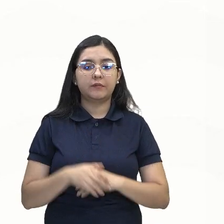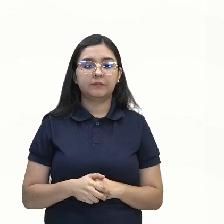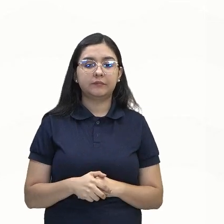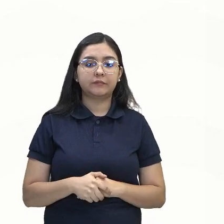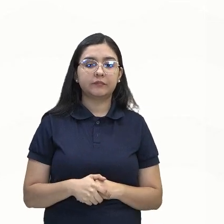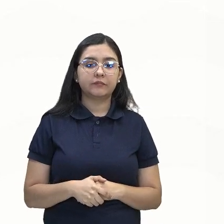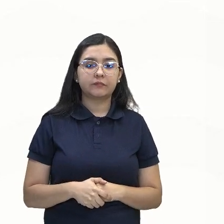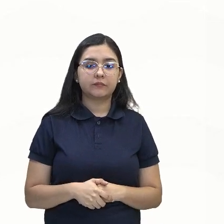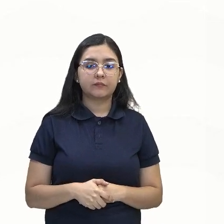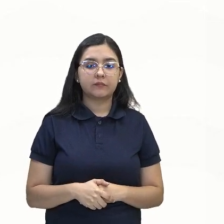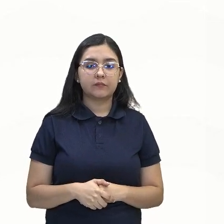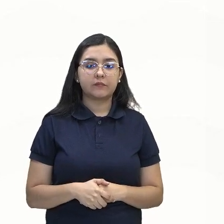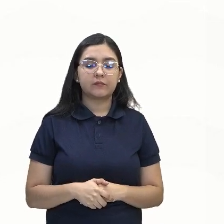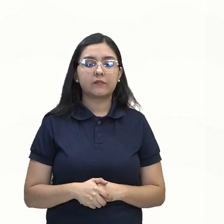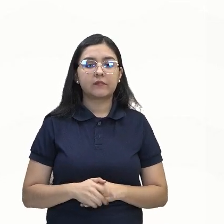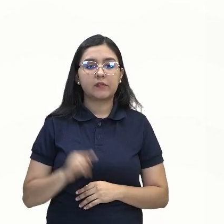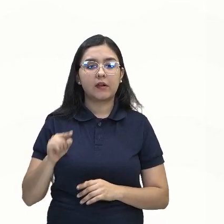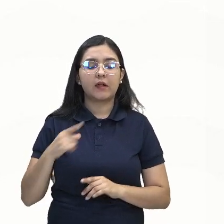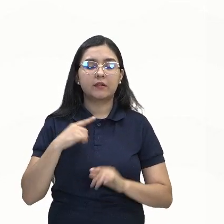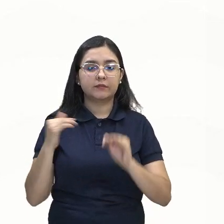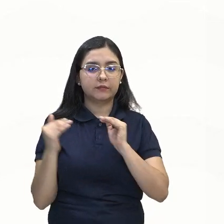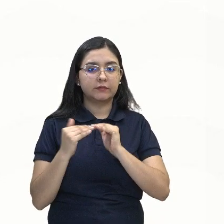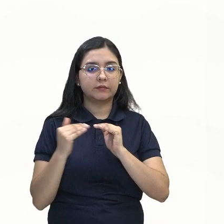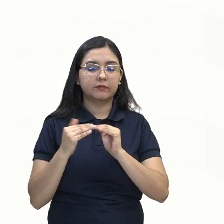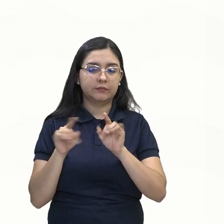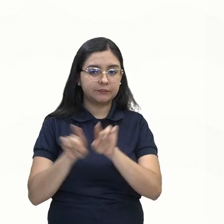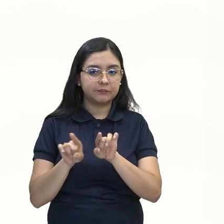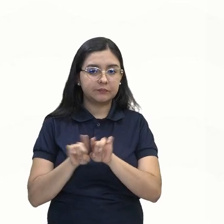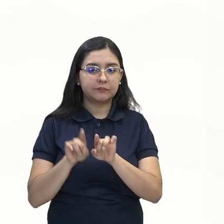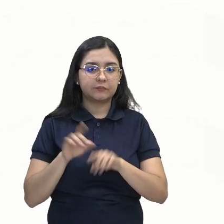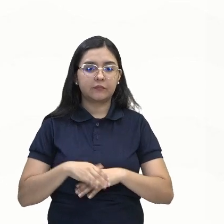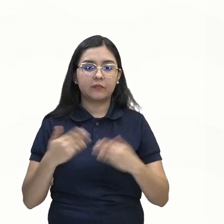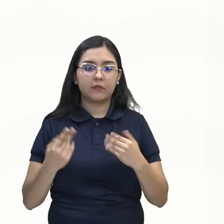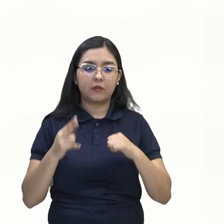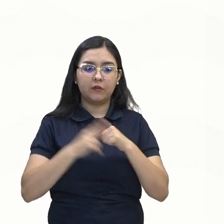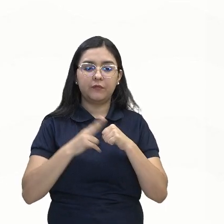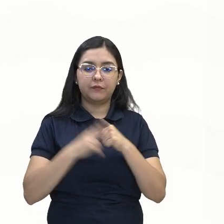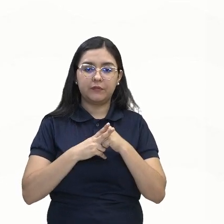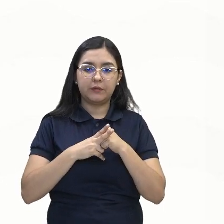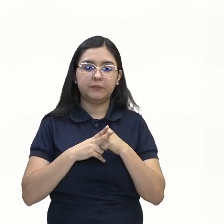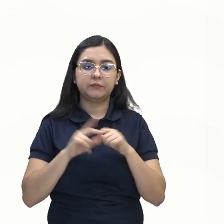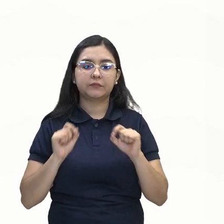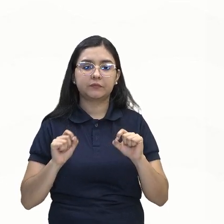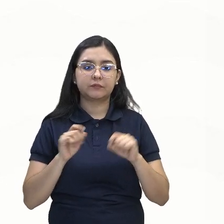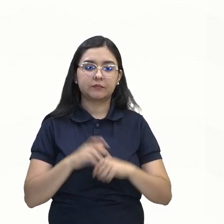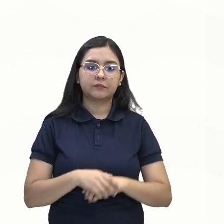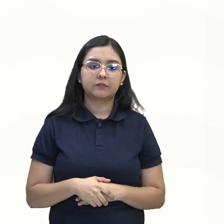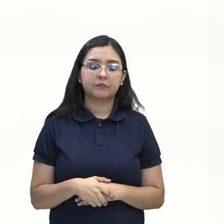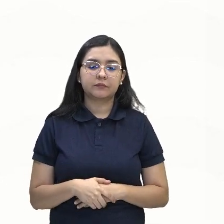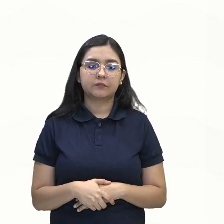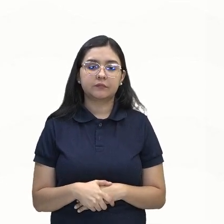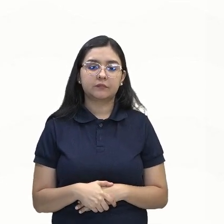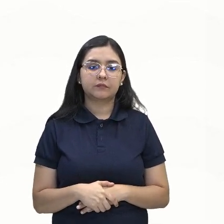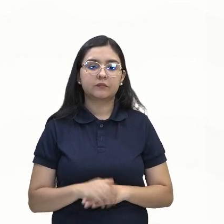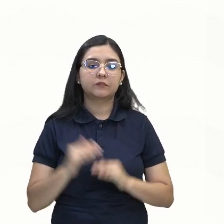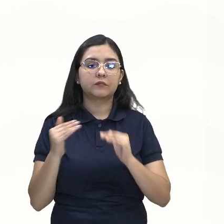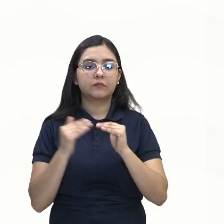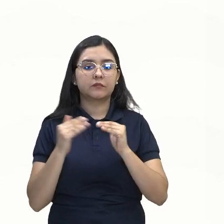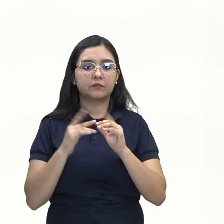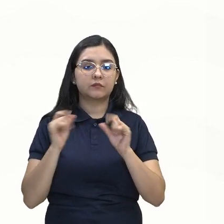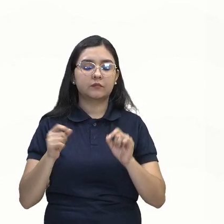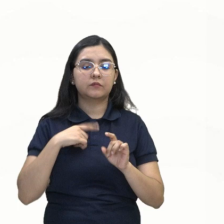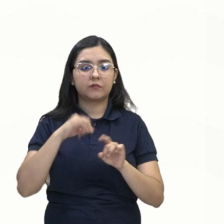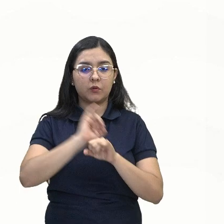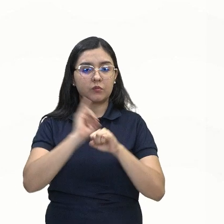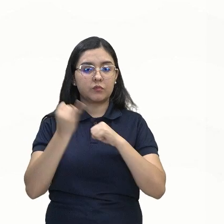So does she. Ela também concorda. Olha só, o verbo, então, que é concordar com esse sujeito